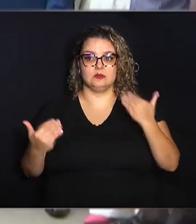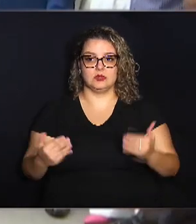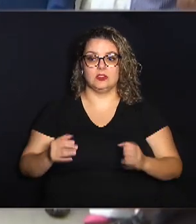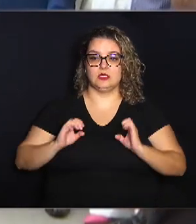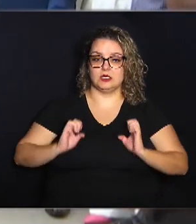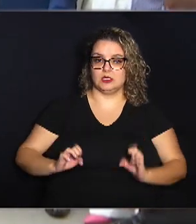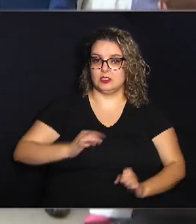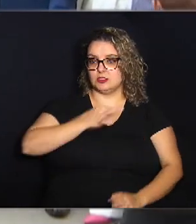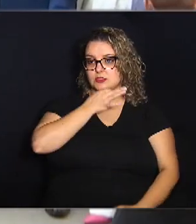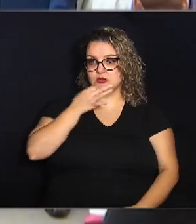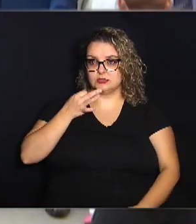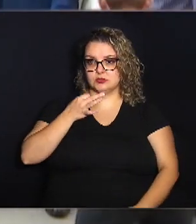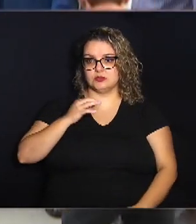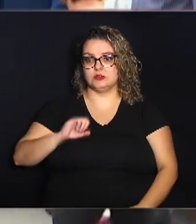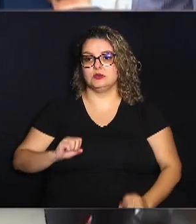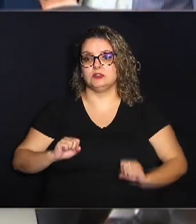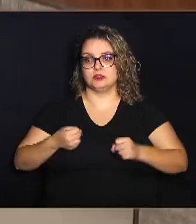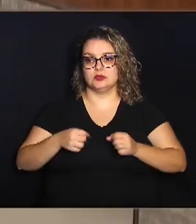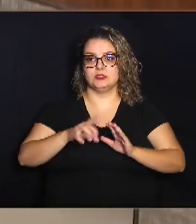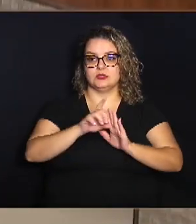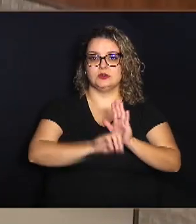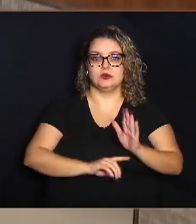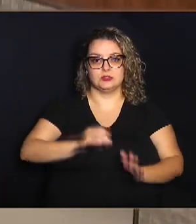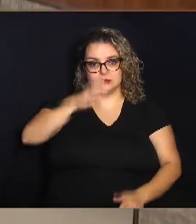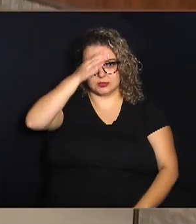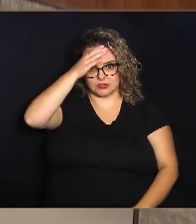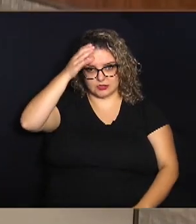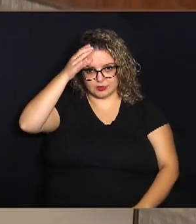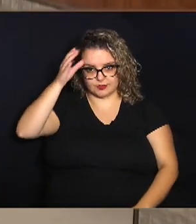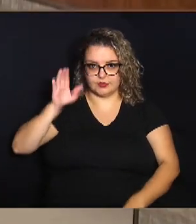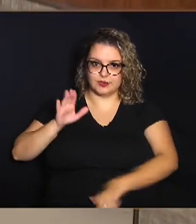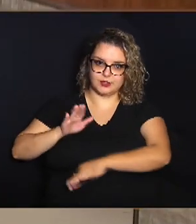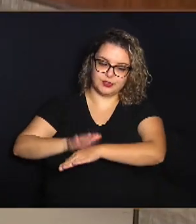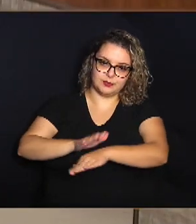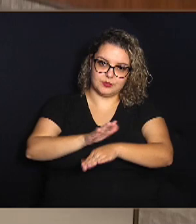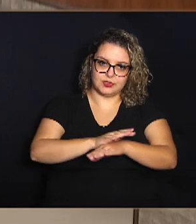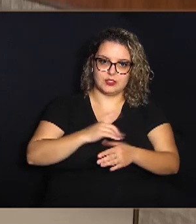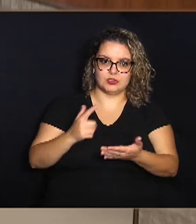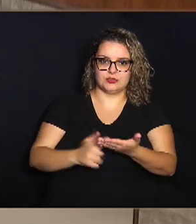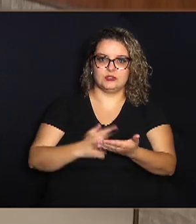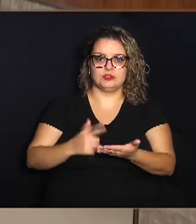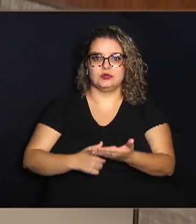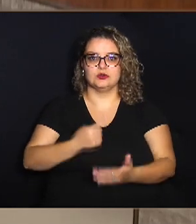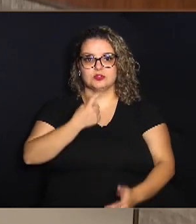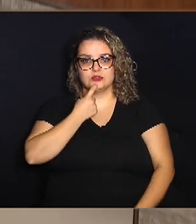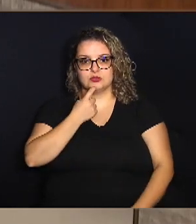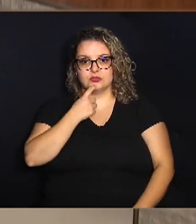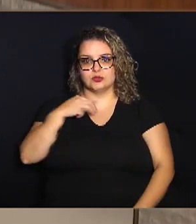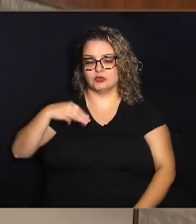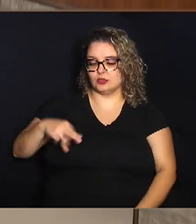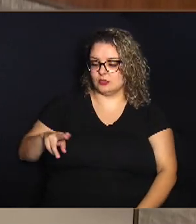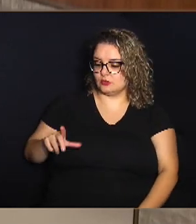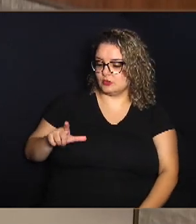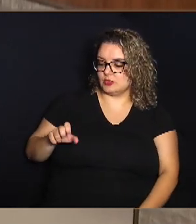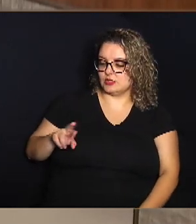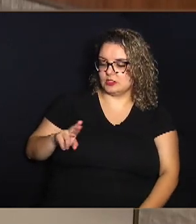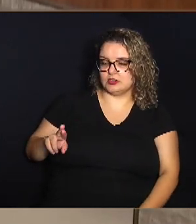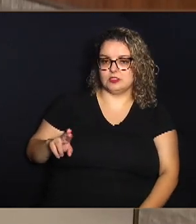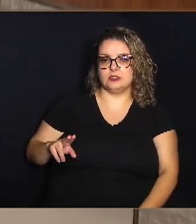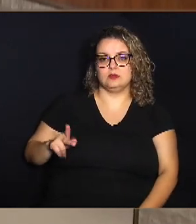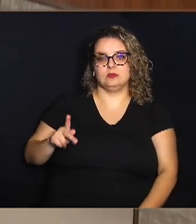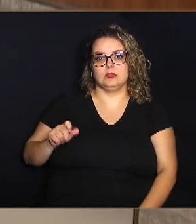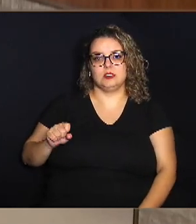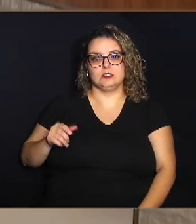e dedicação na defesa dos direitos de seus clientes. Pela contribuição à literatura de Campinas, Miller Pascoal de Oliveira